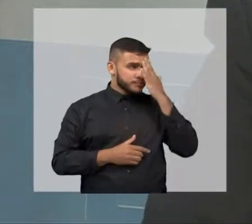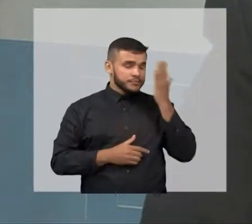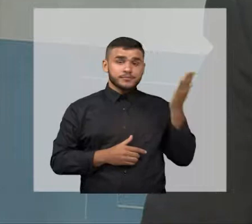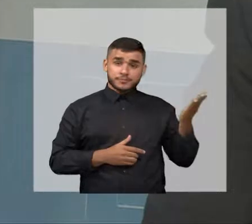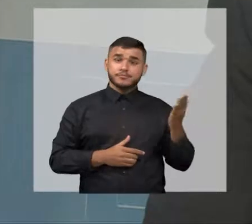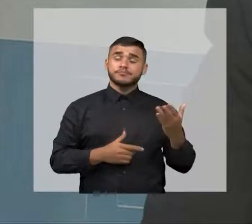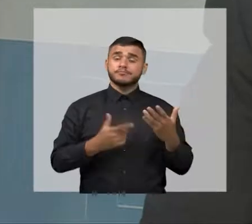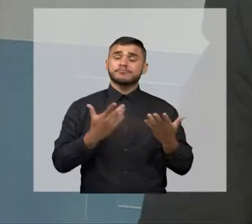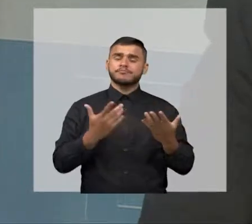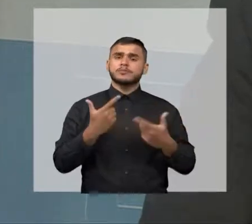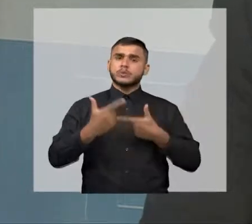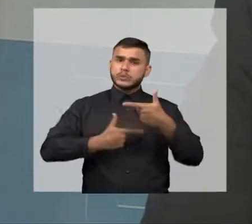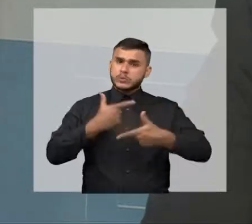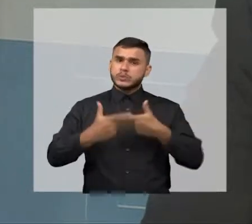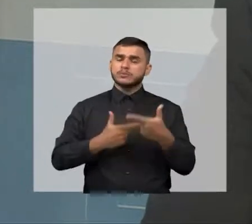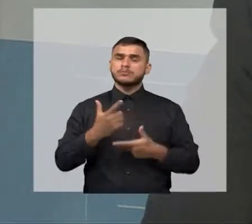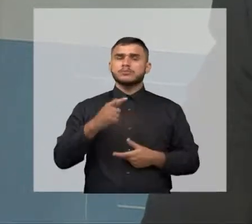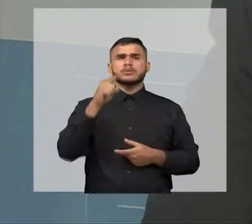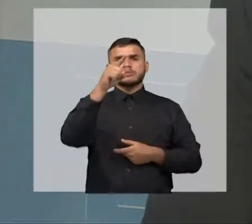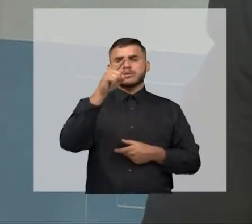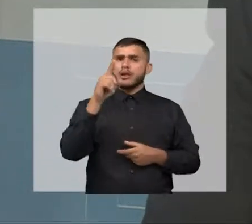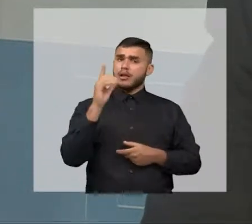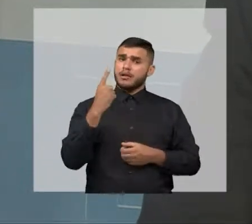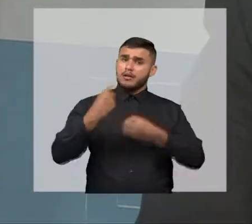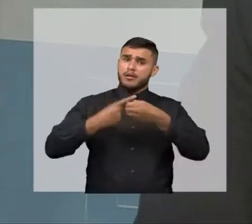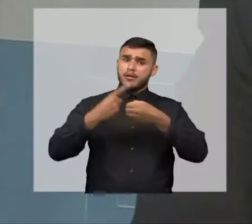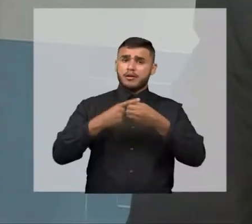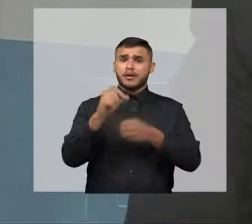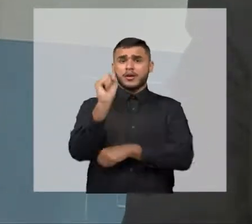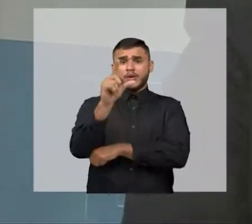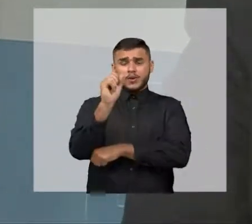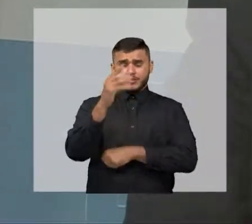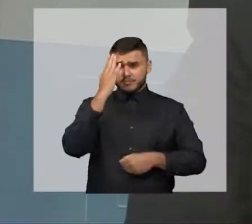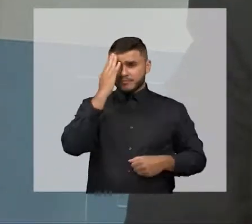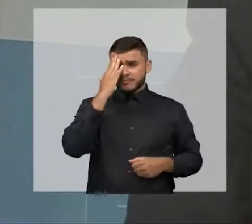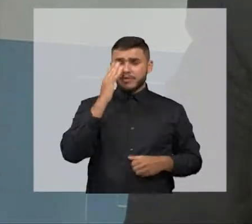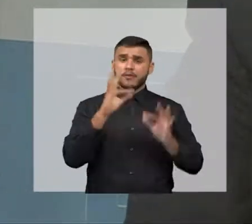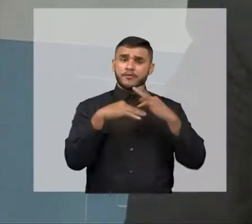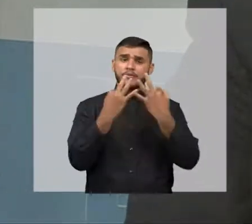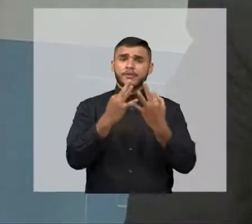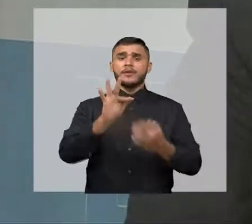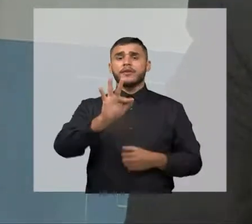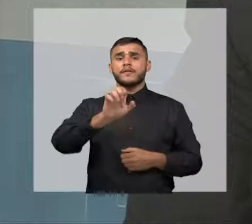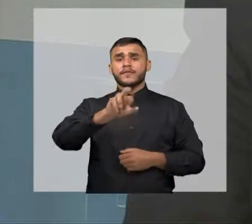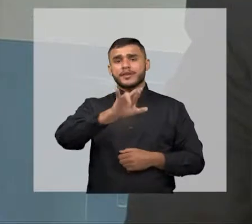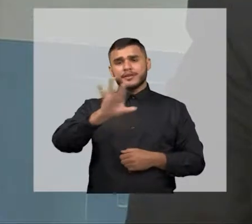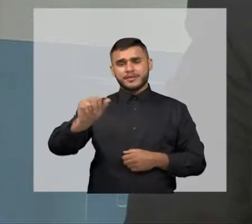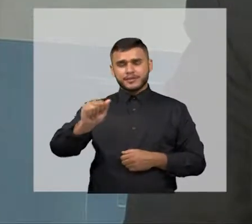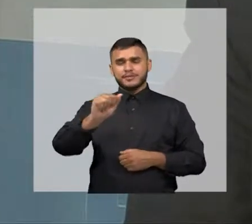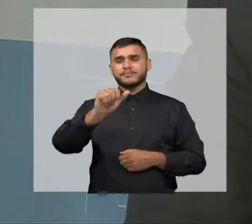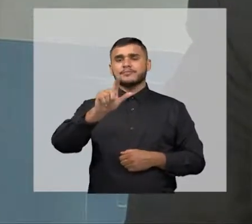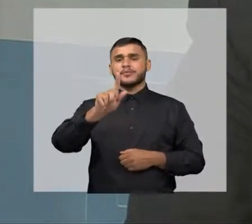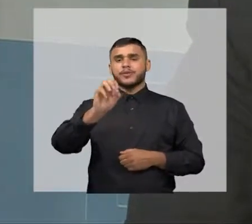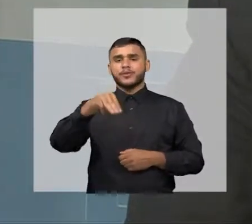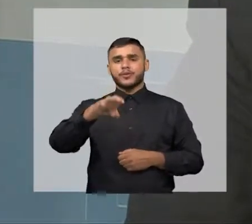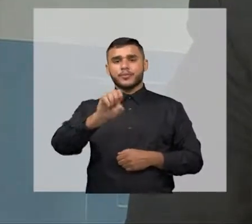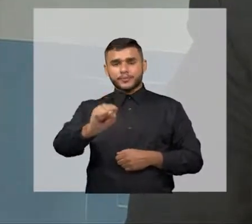herdou a força, né? A força de um trabalho sério que está sendo feito em Sobral há anos, pela família da doutora